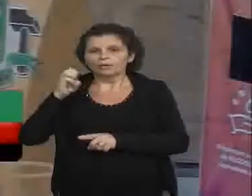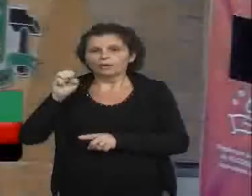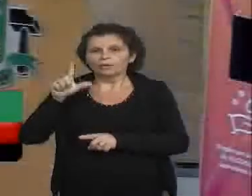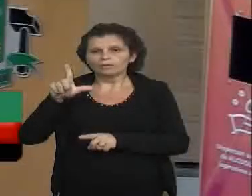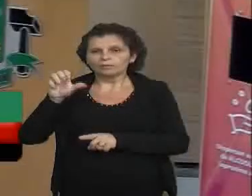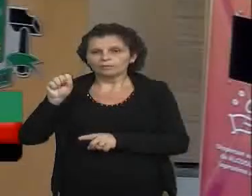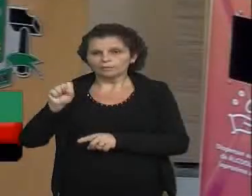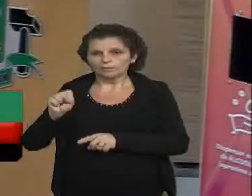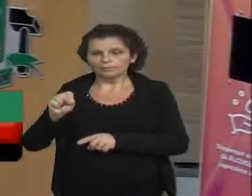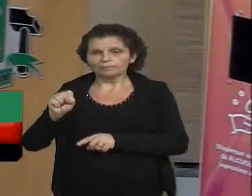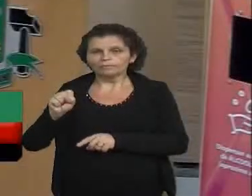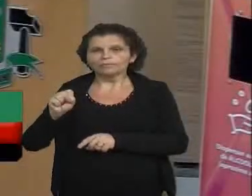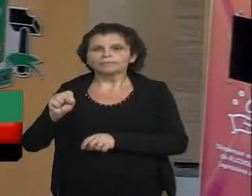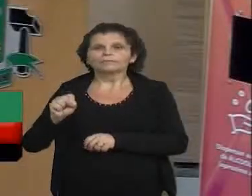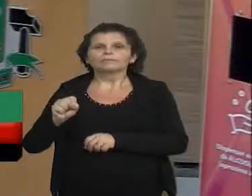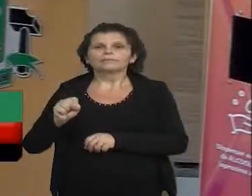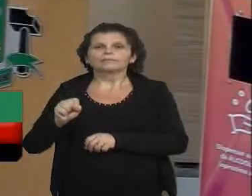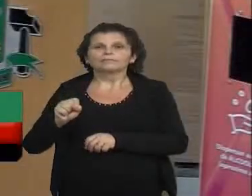vereadora Elza Oliveira.